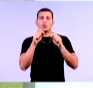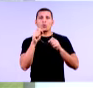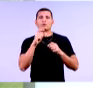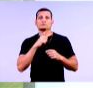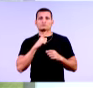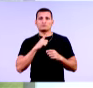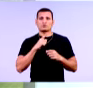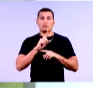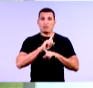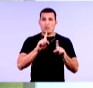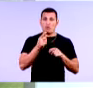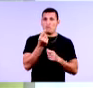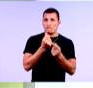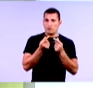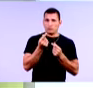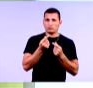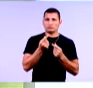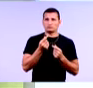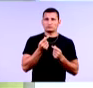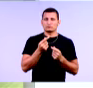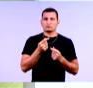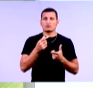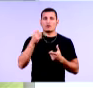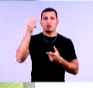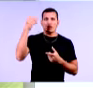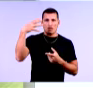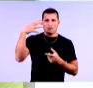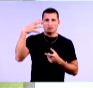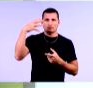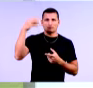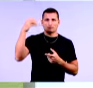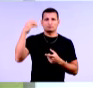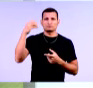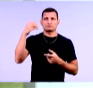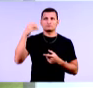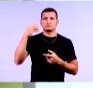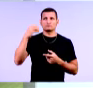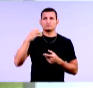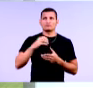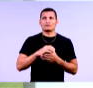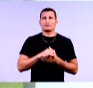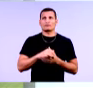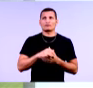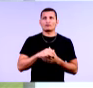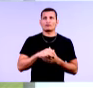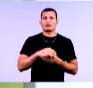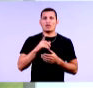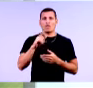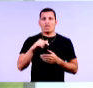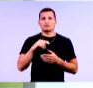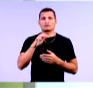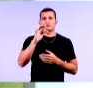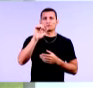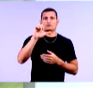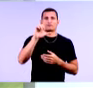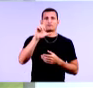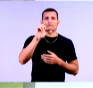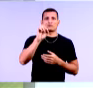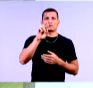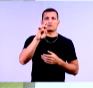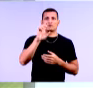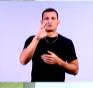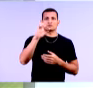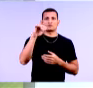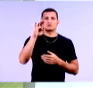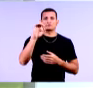valores. Eu não estou falando a lâmpada é Osram, a lâmpada é fluorescente, não. A lâmpada